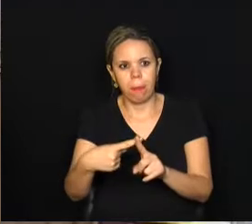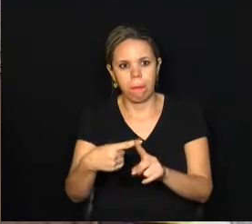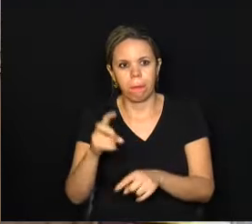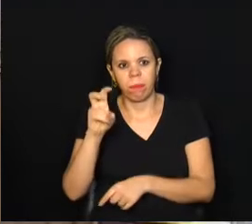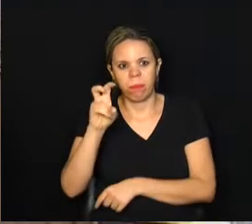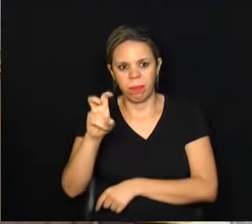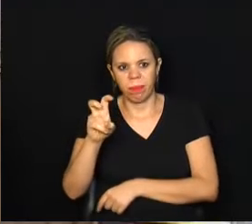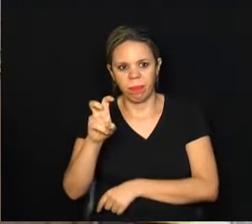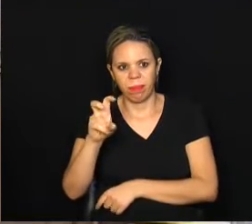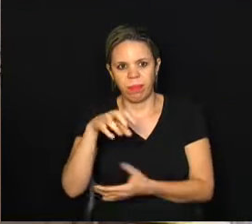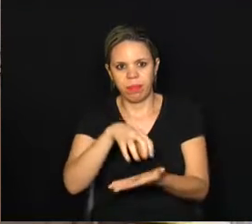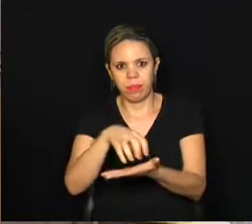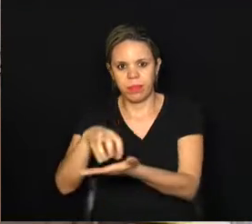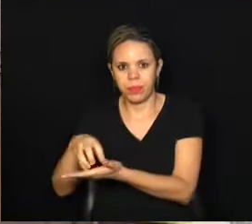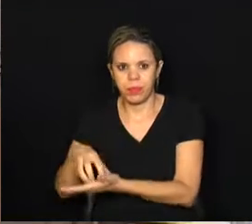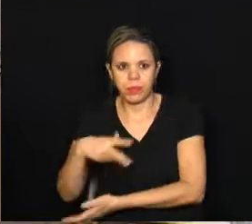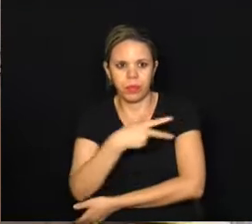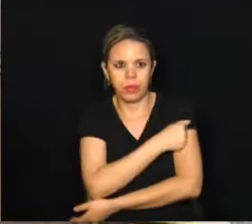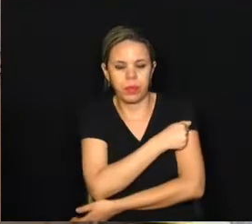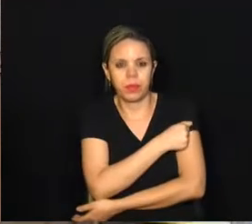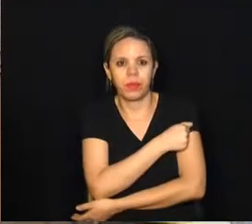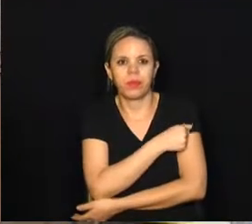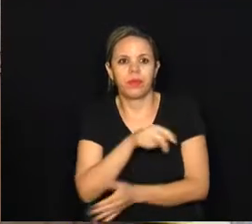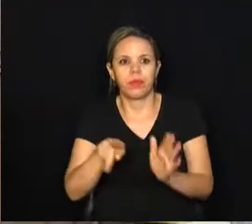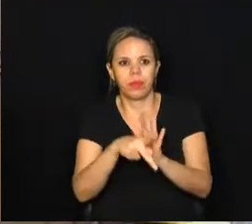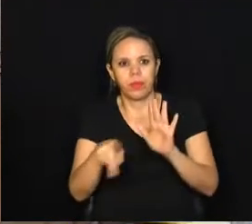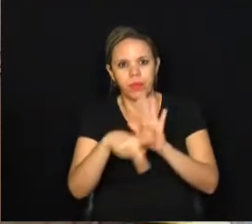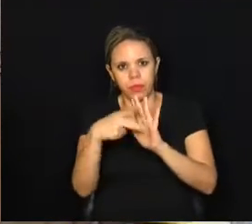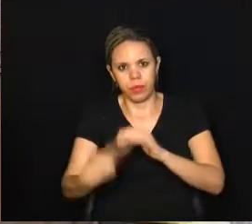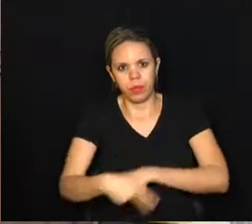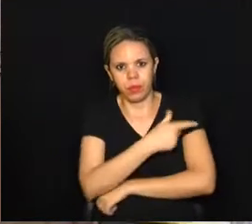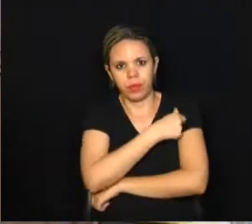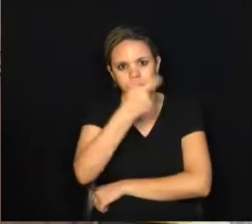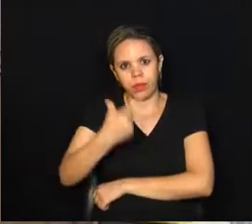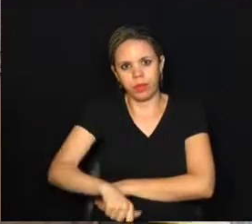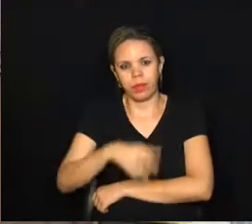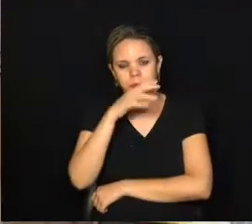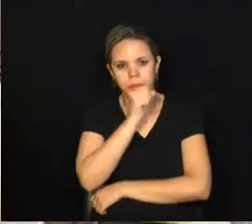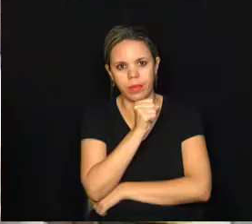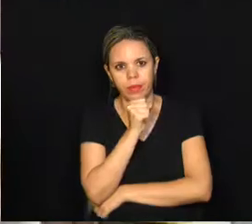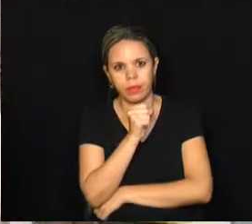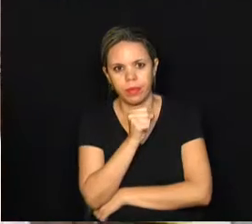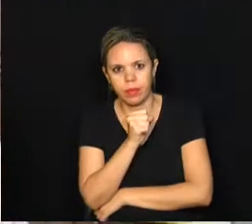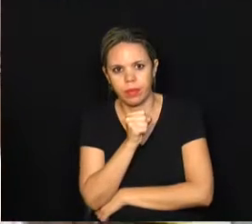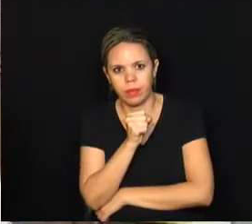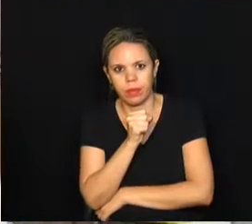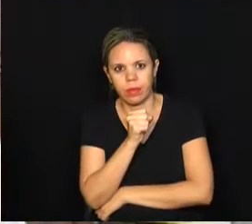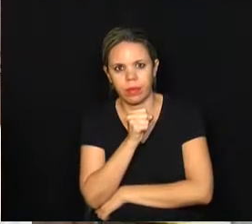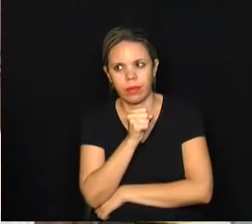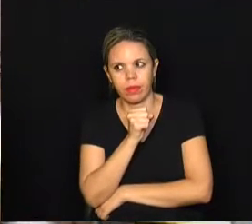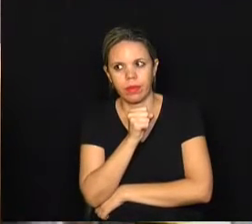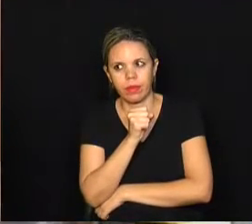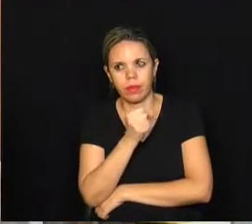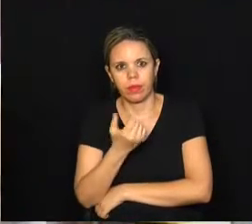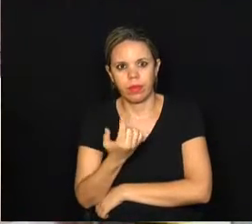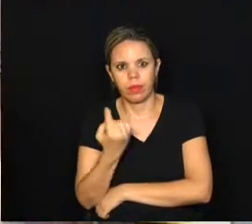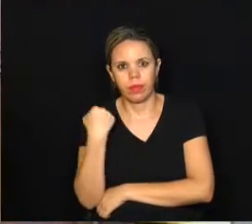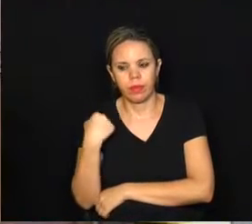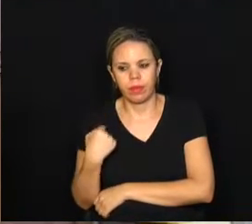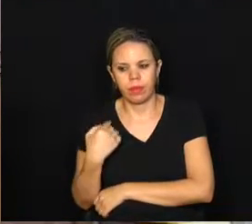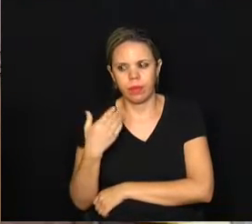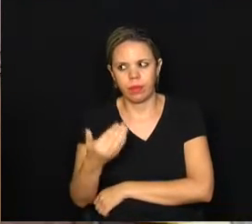5 centros de imunização. Repetindo, no sábado, sem ser o anterior agora, o